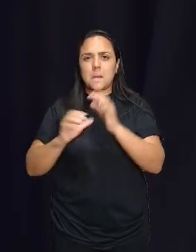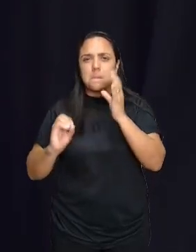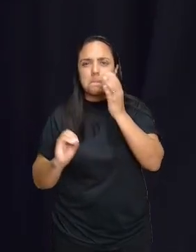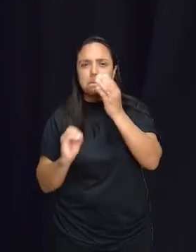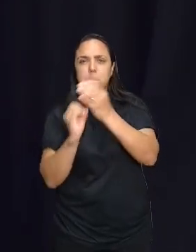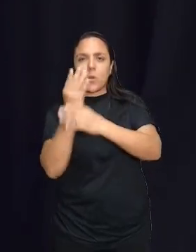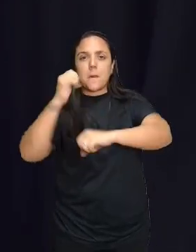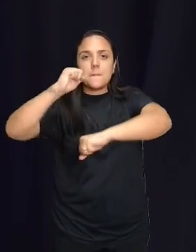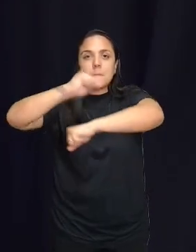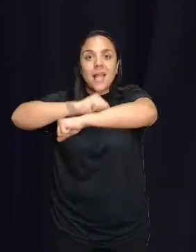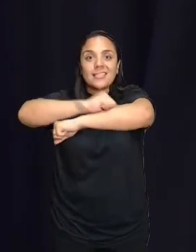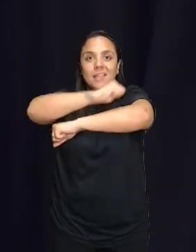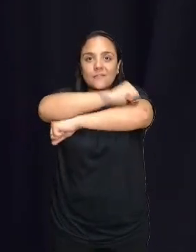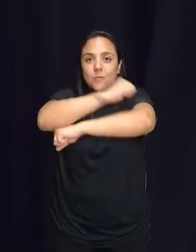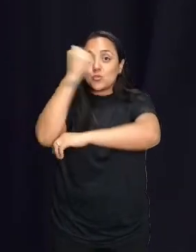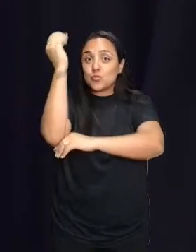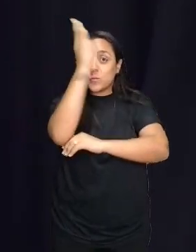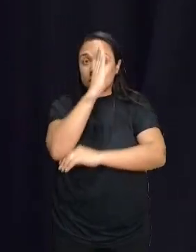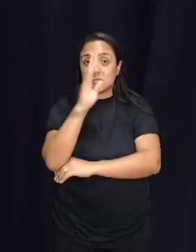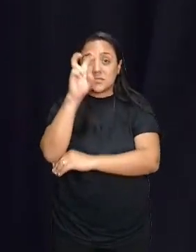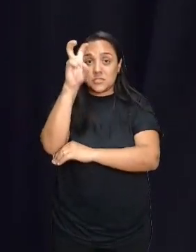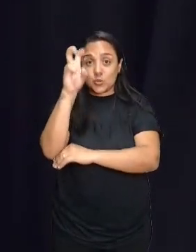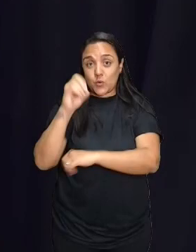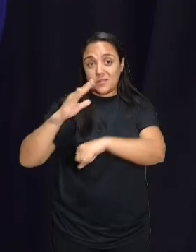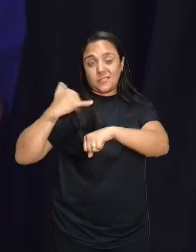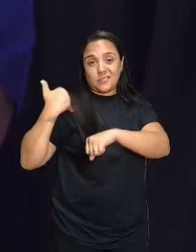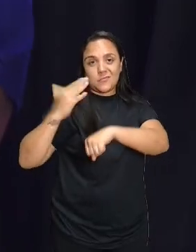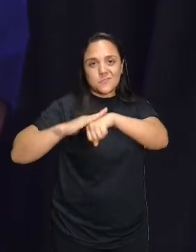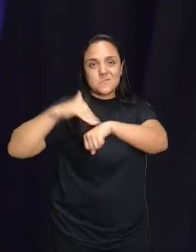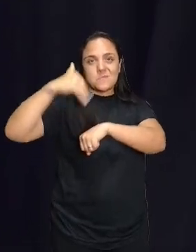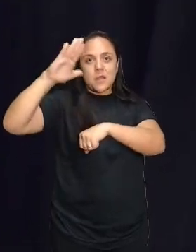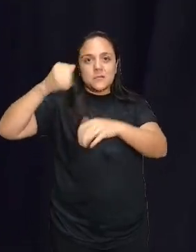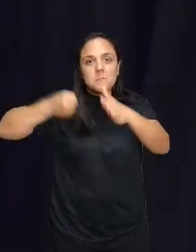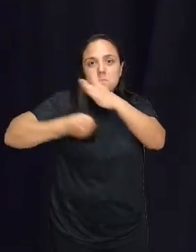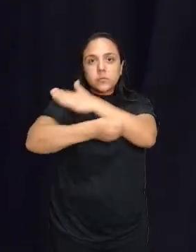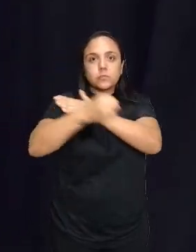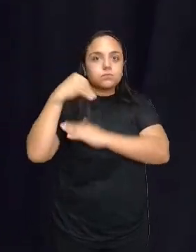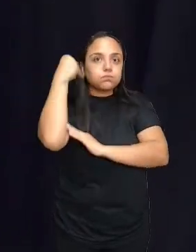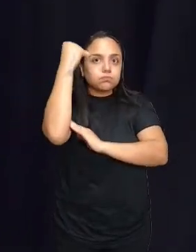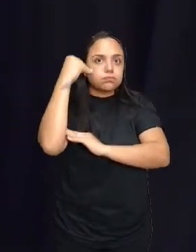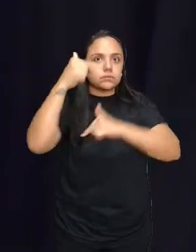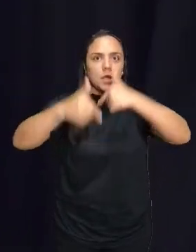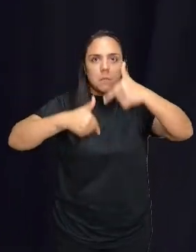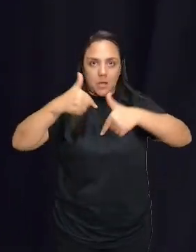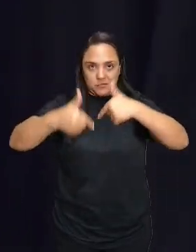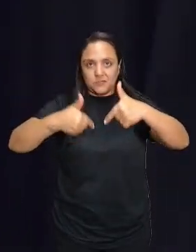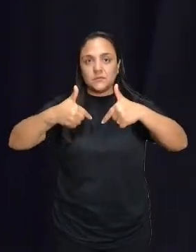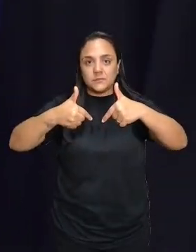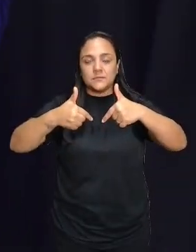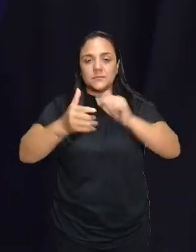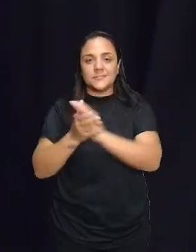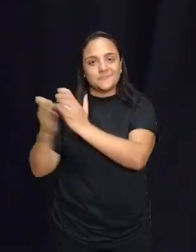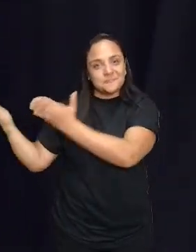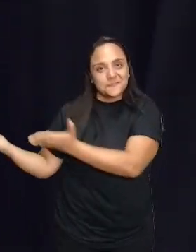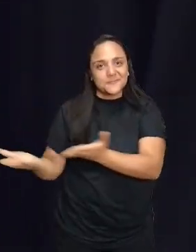conecta profissionais acima de 50 anos a empresas que buscam experiências e comprometimento. Oi, Morris.